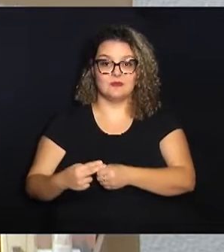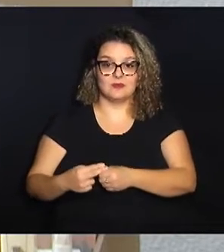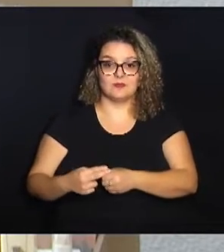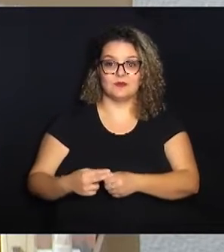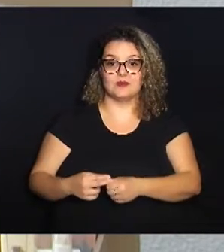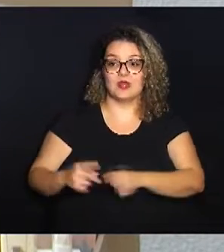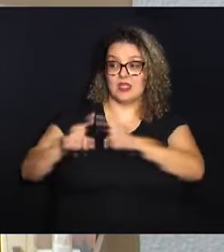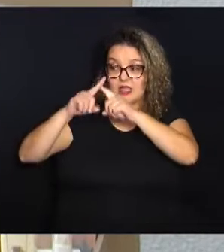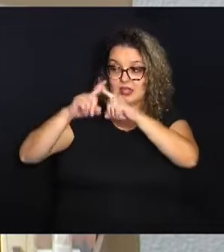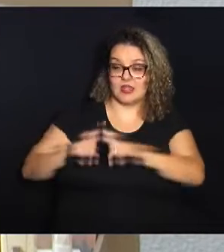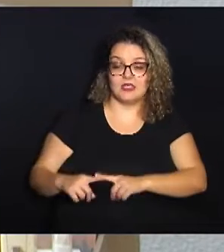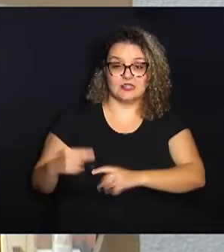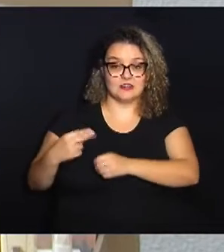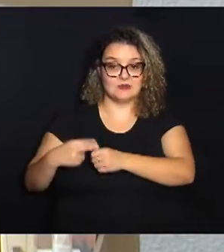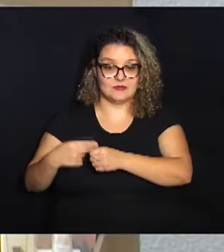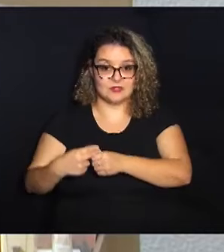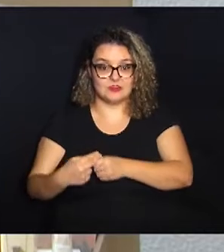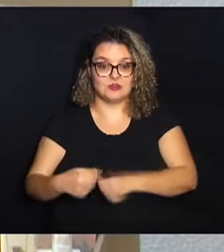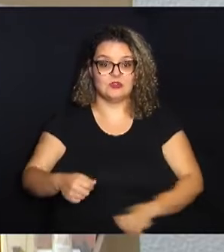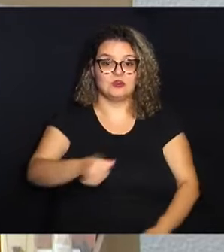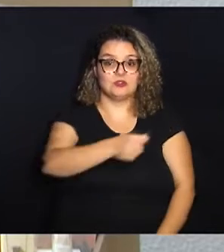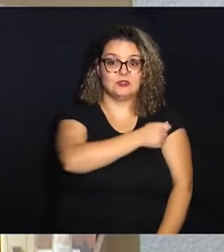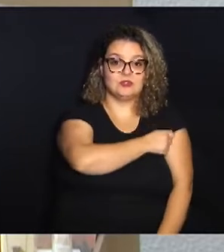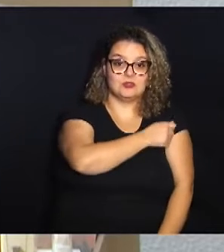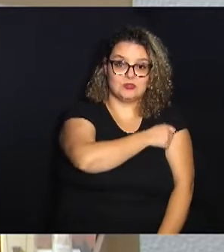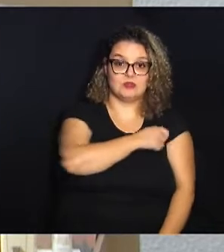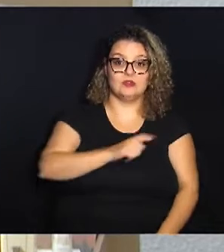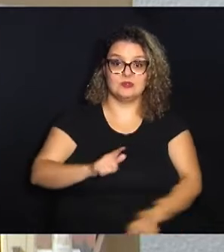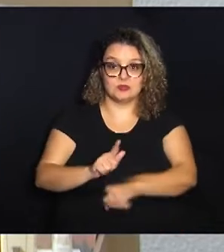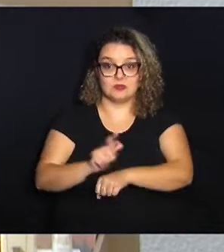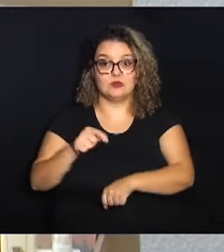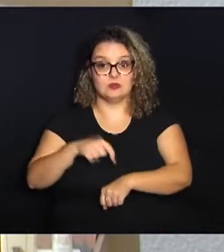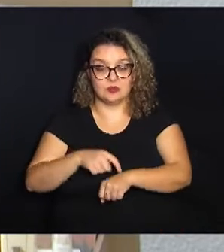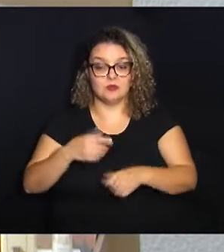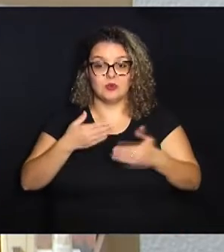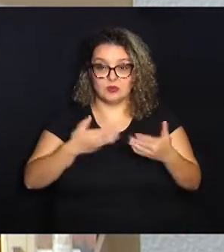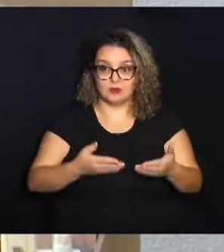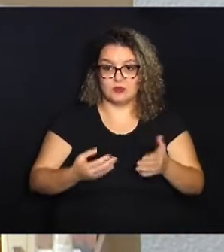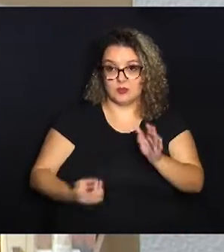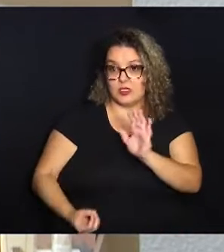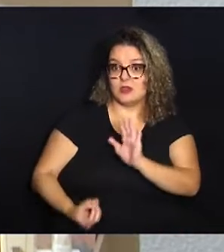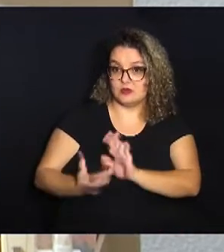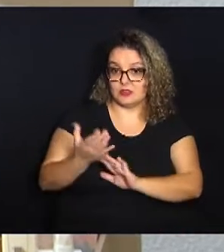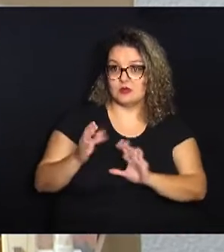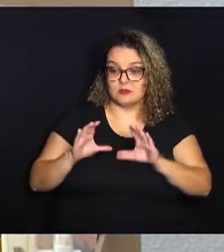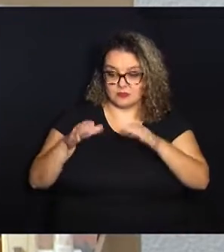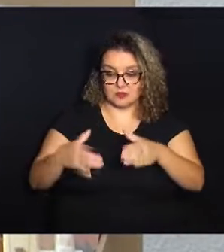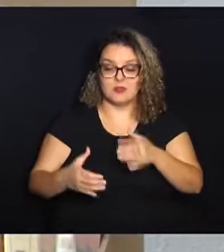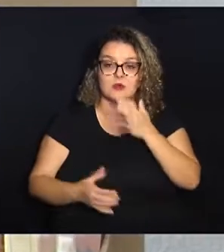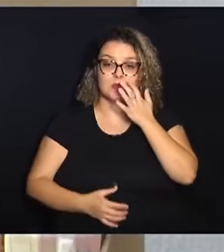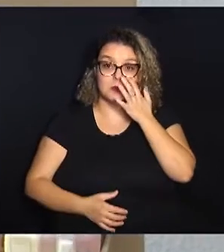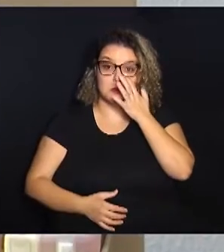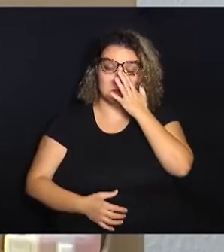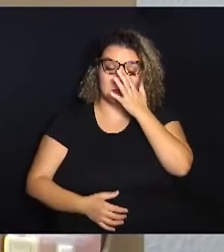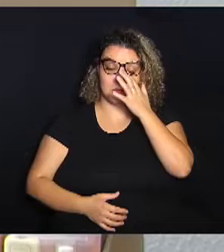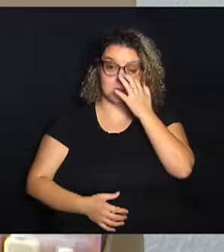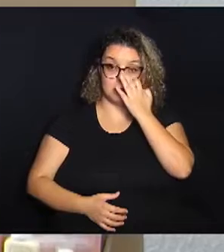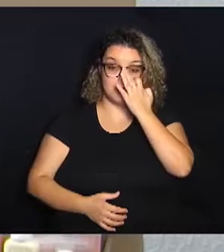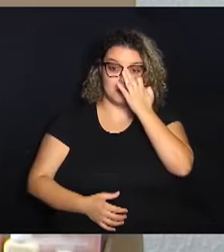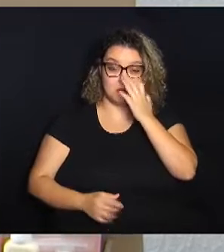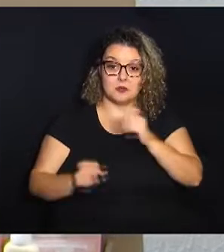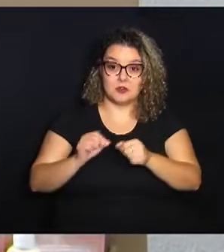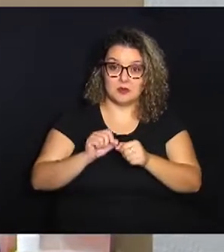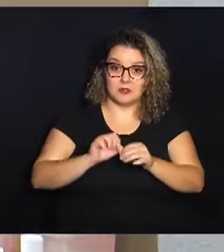Desafio Unicamp e os alunos graduando na ocasião montaram um time, uma equipe para poder fazer um projeto